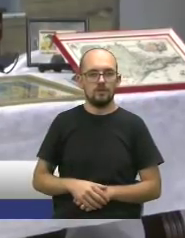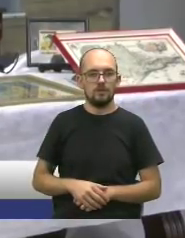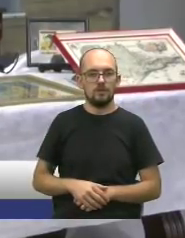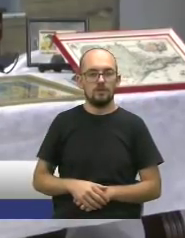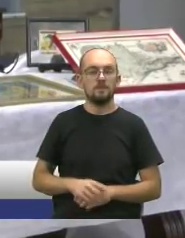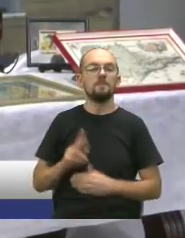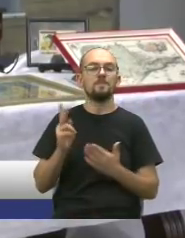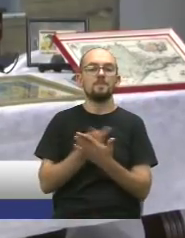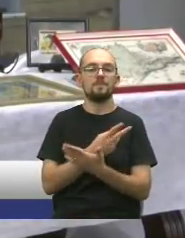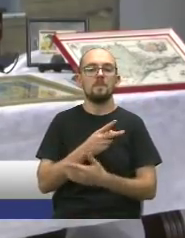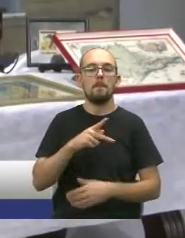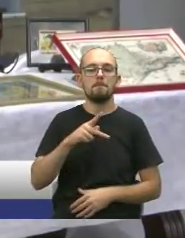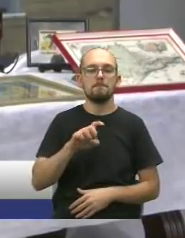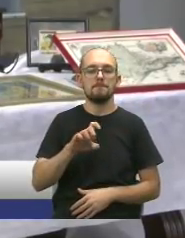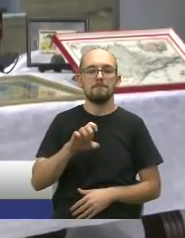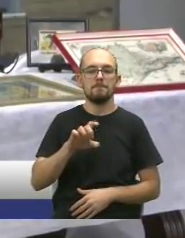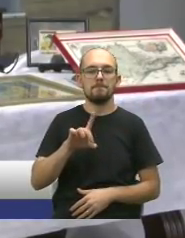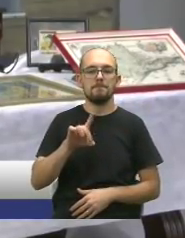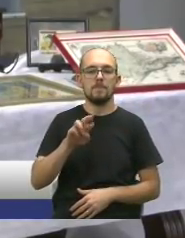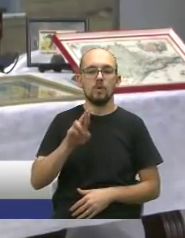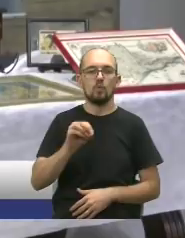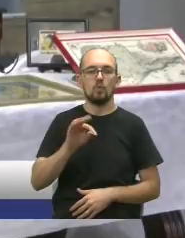O doutor Pedro de Toledo